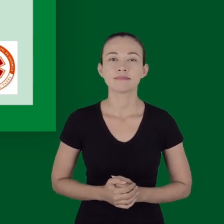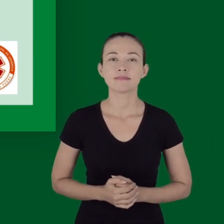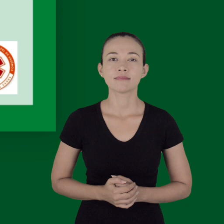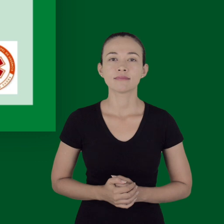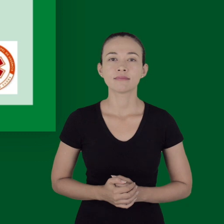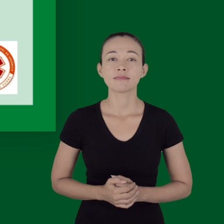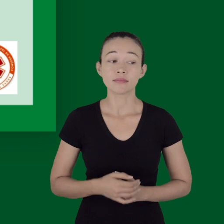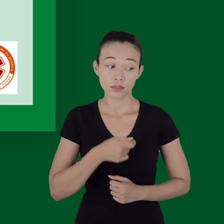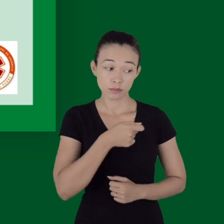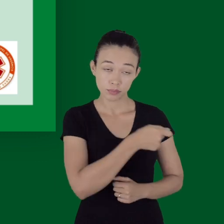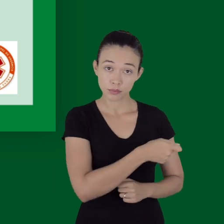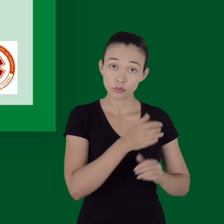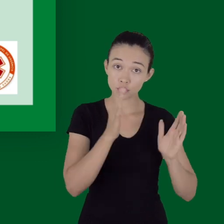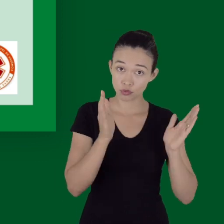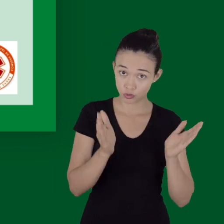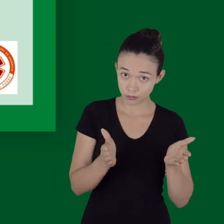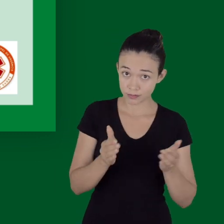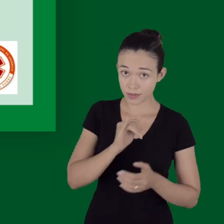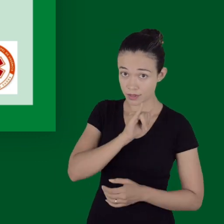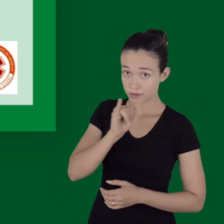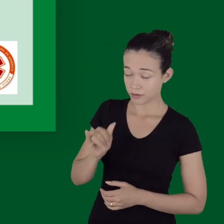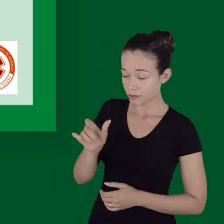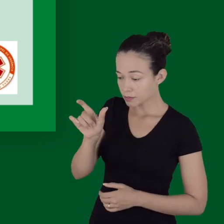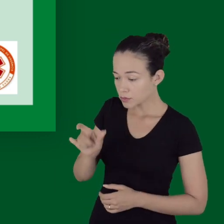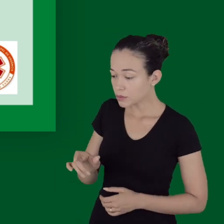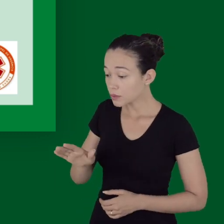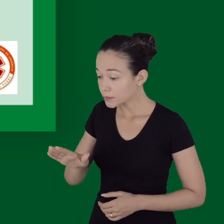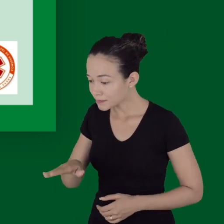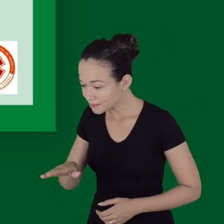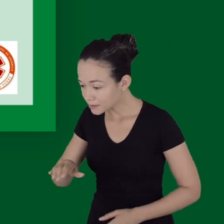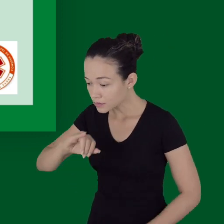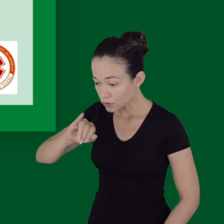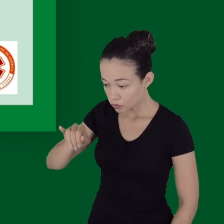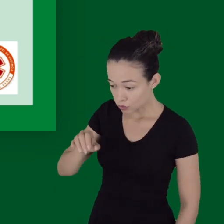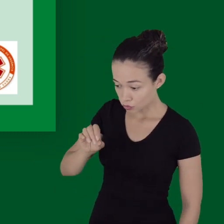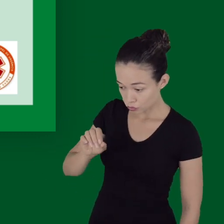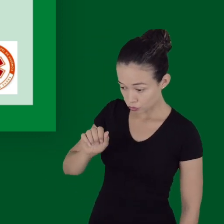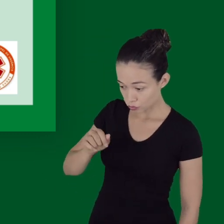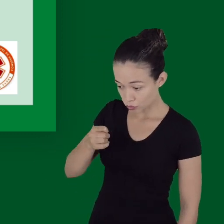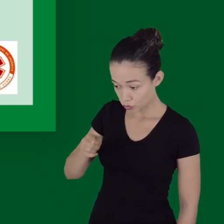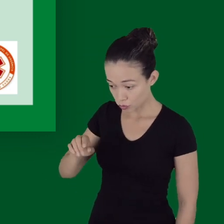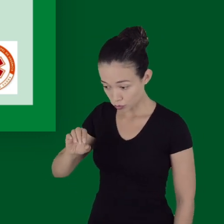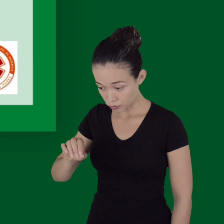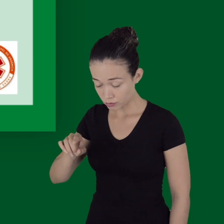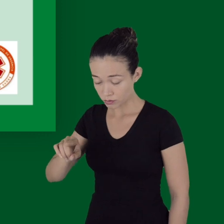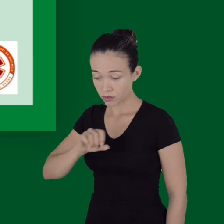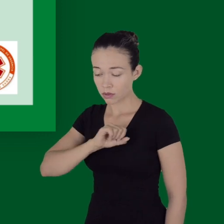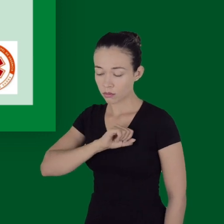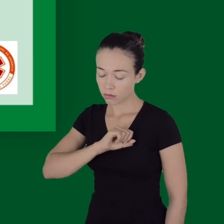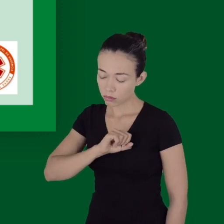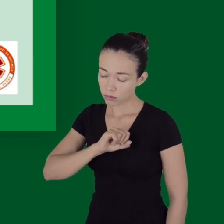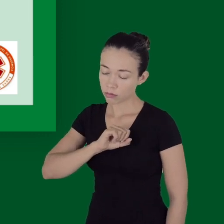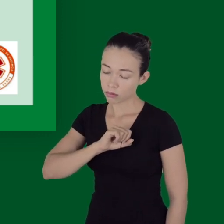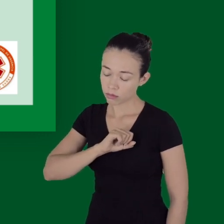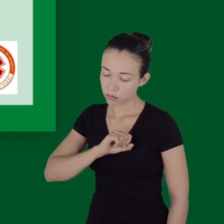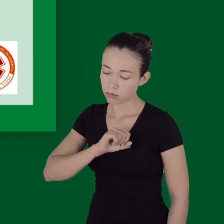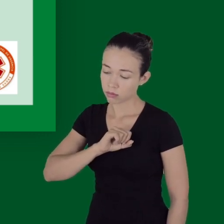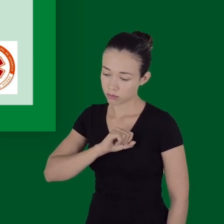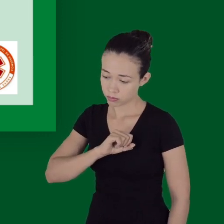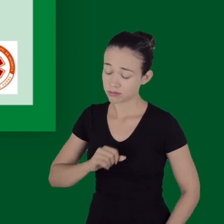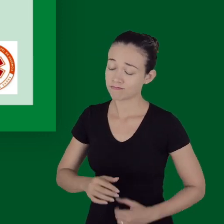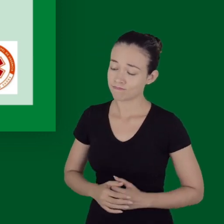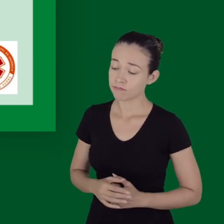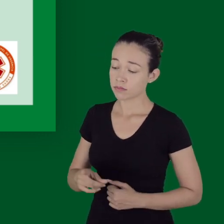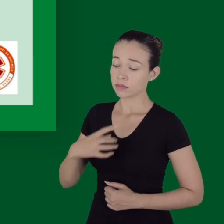marca-passo. Uma vez colocada, se avisa o doente sobre o procedimento. Seu João, nesse momento, o senhor está